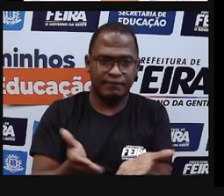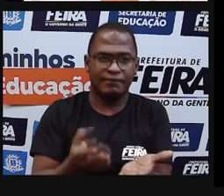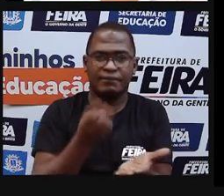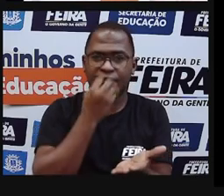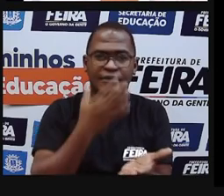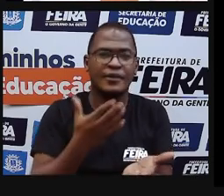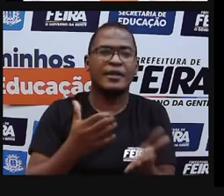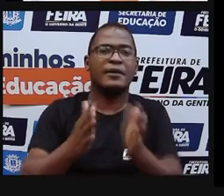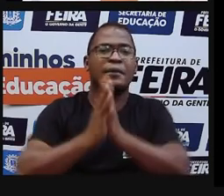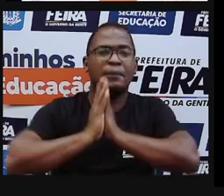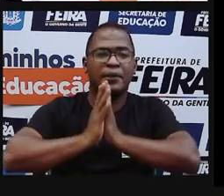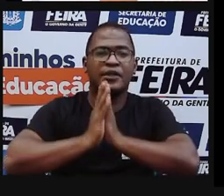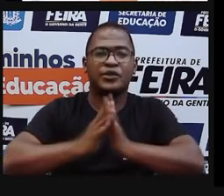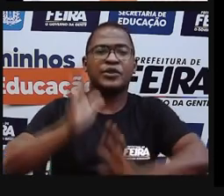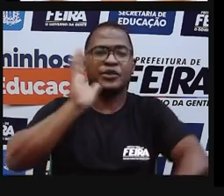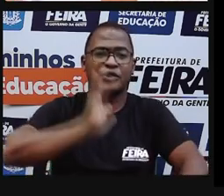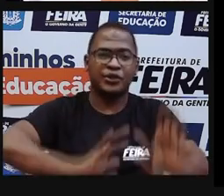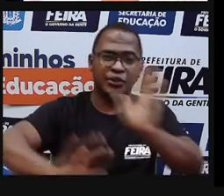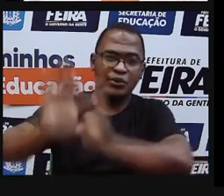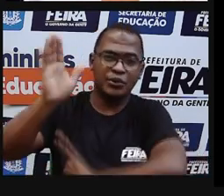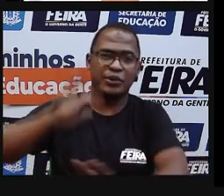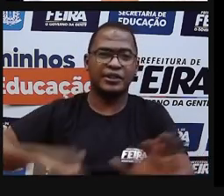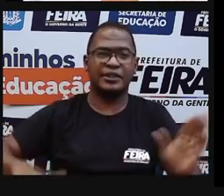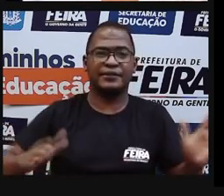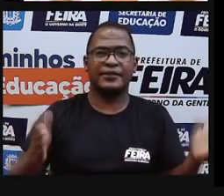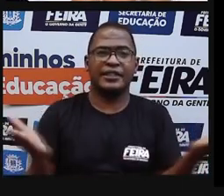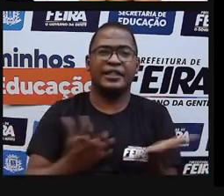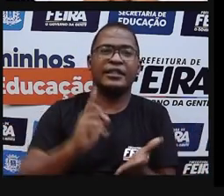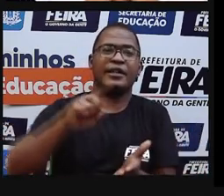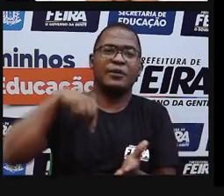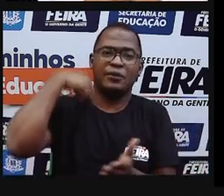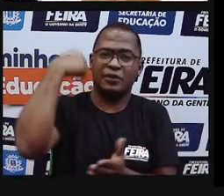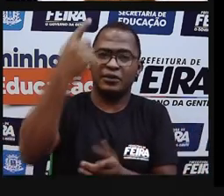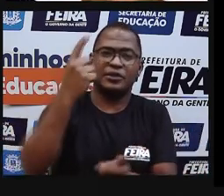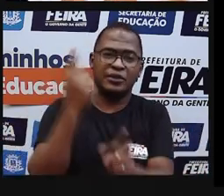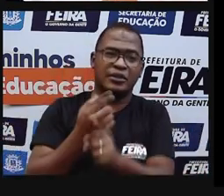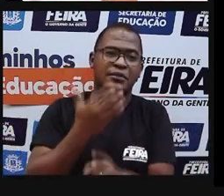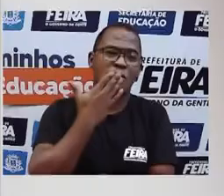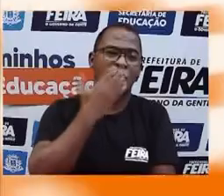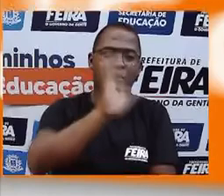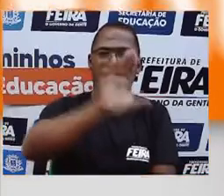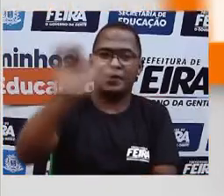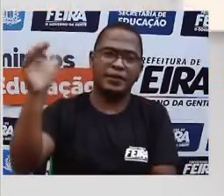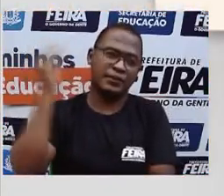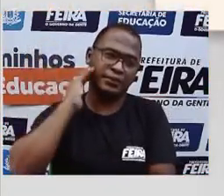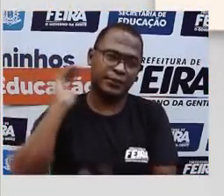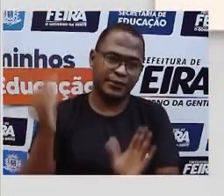cuidem novamente e a gente se vê na próxima aula, tá bom? Um grande beijo.